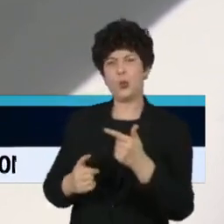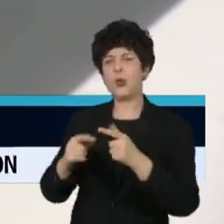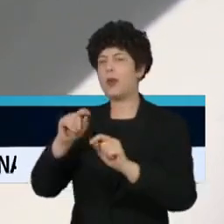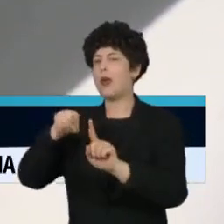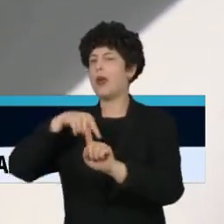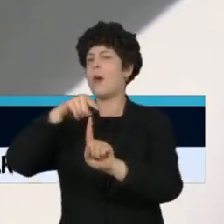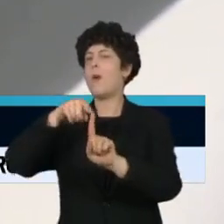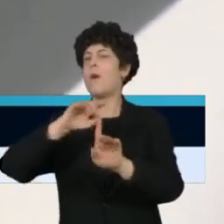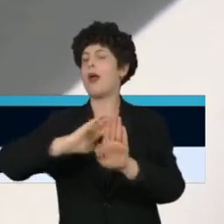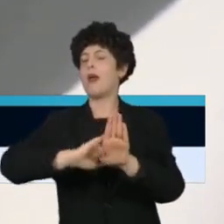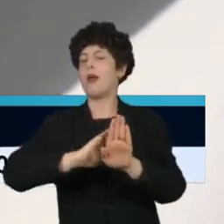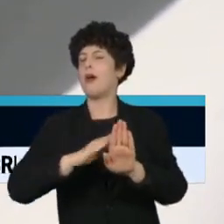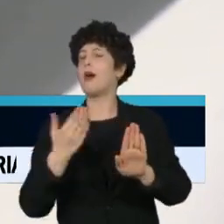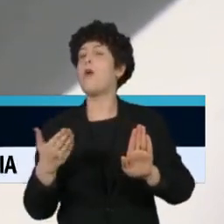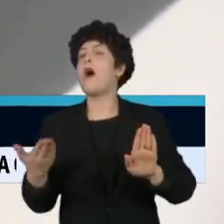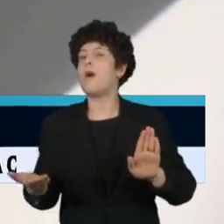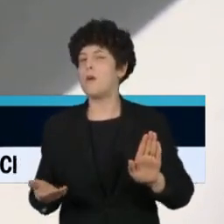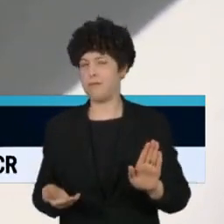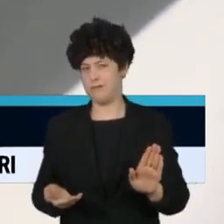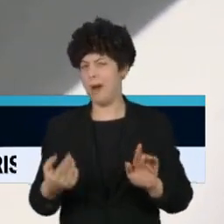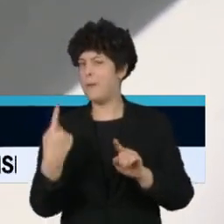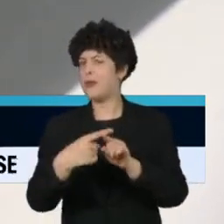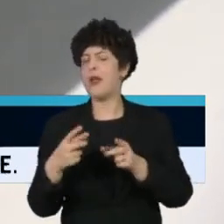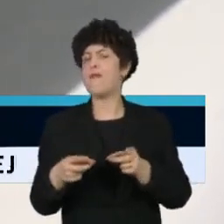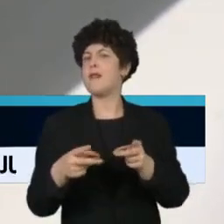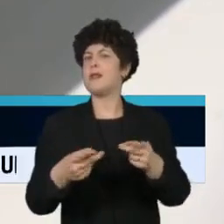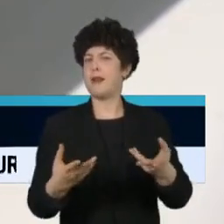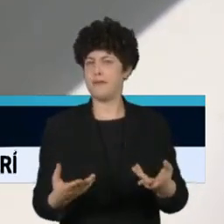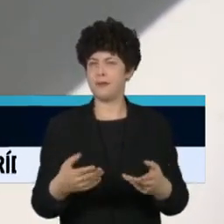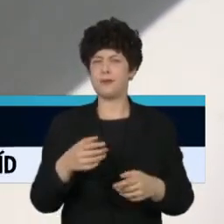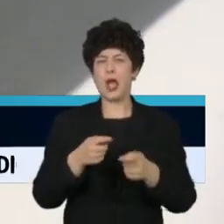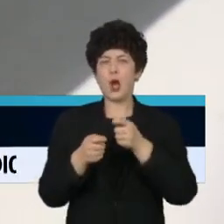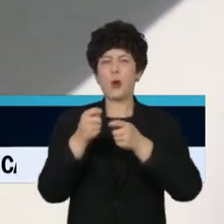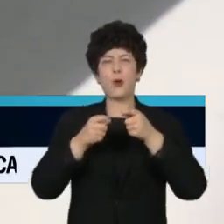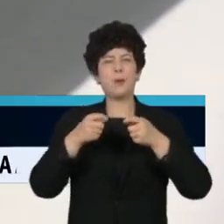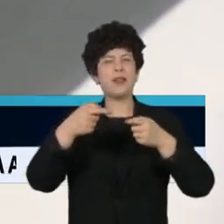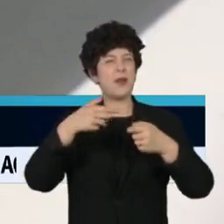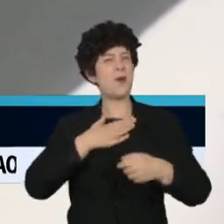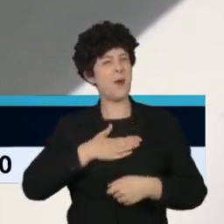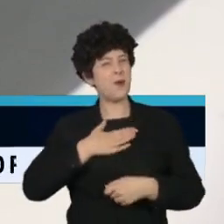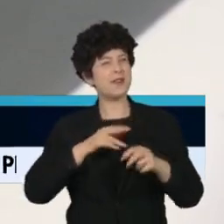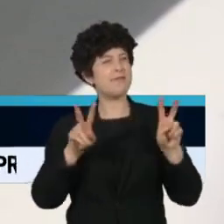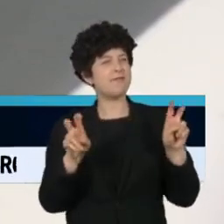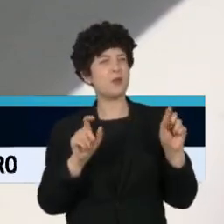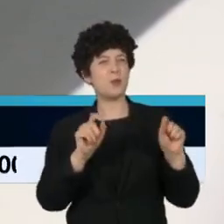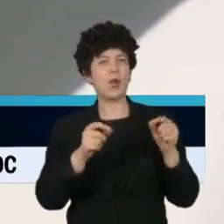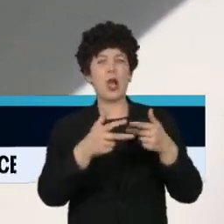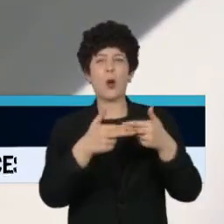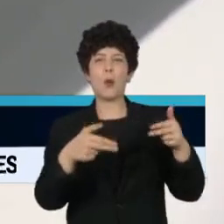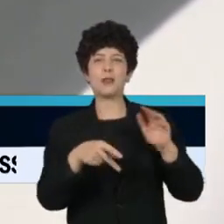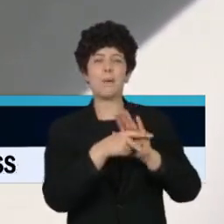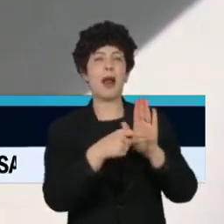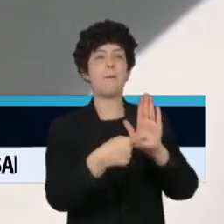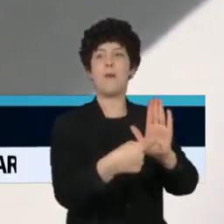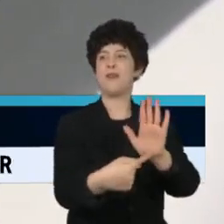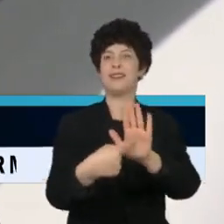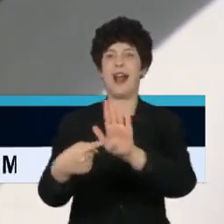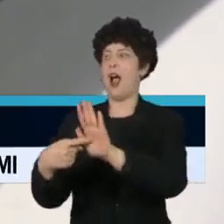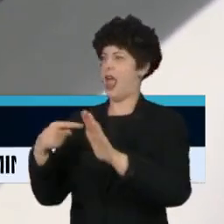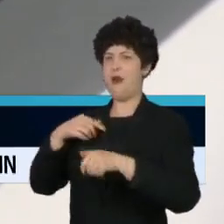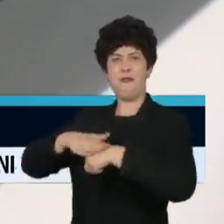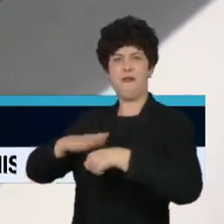intenção da privatização nessa hora né o economista ali falou uma explosão que eu gostei muito coisa para mostrar